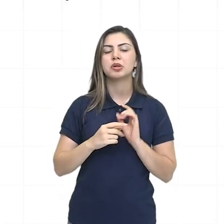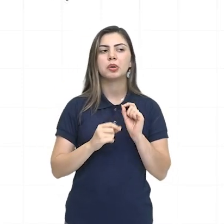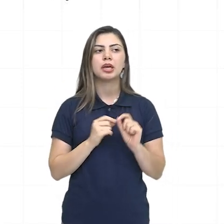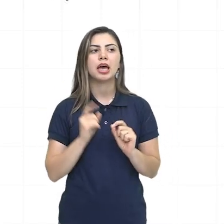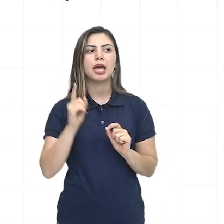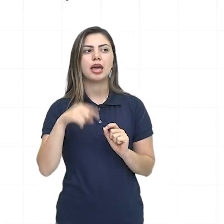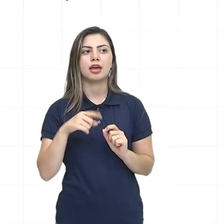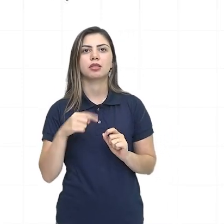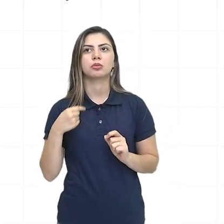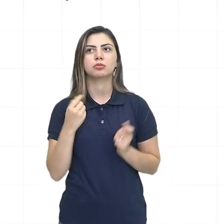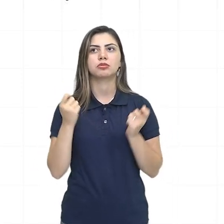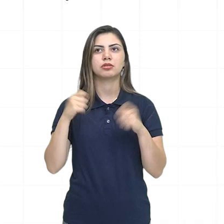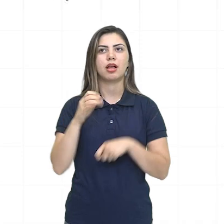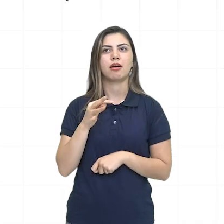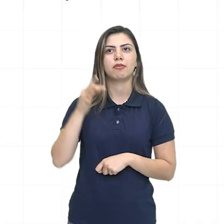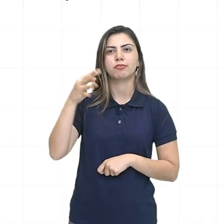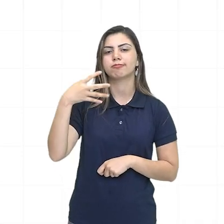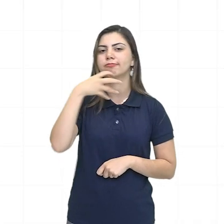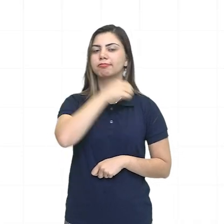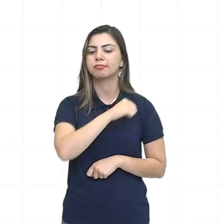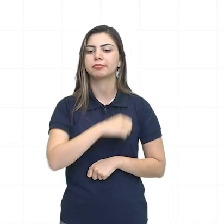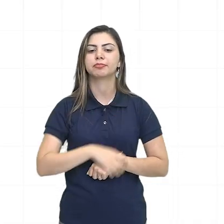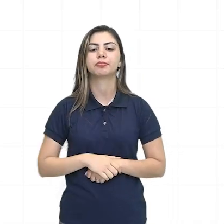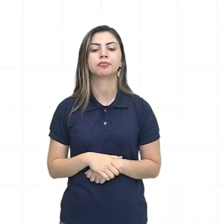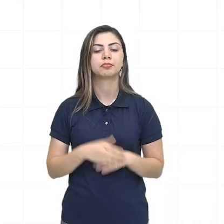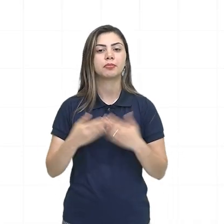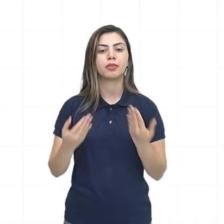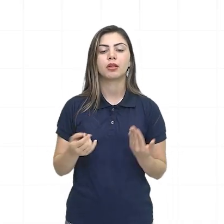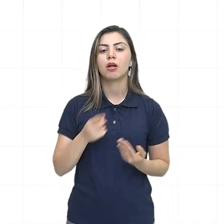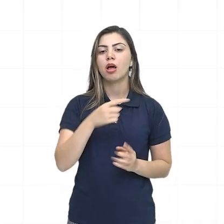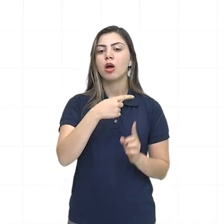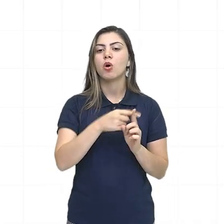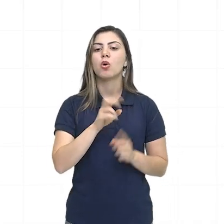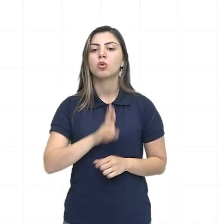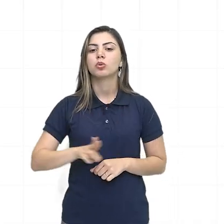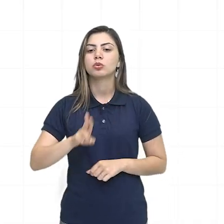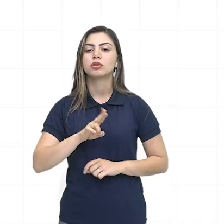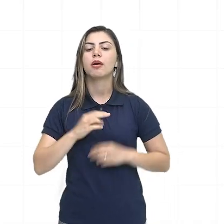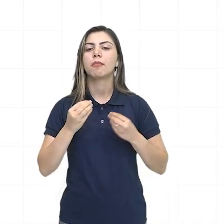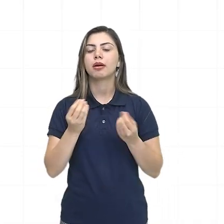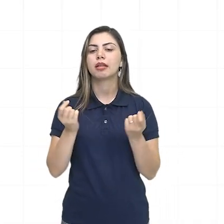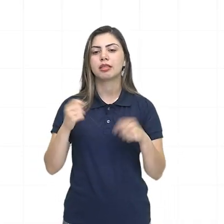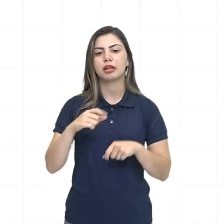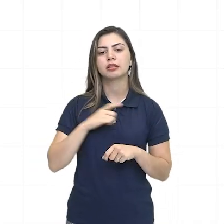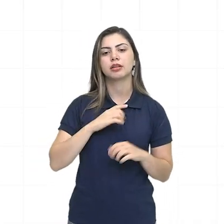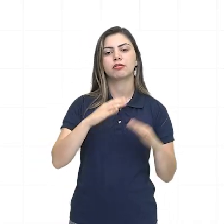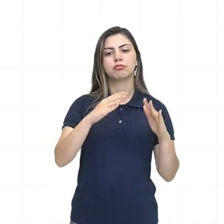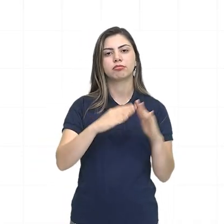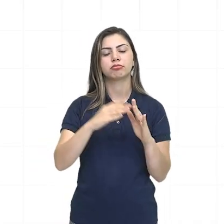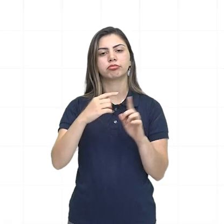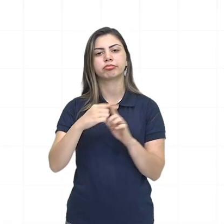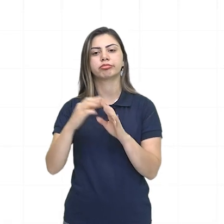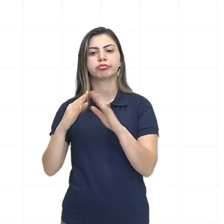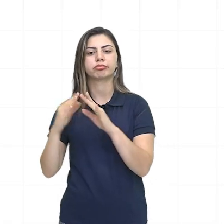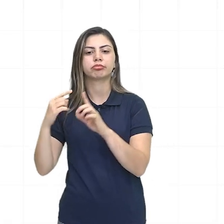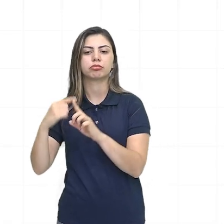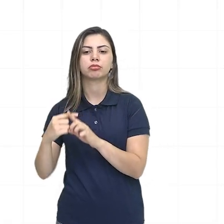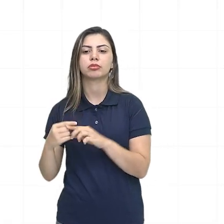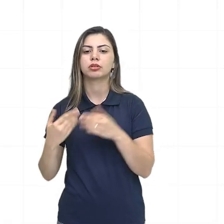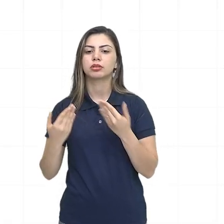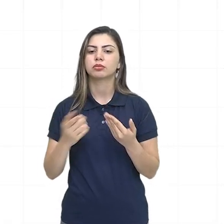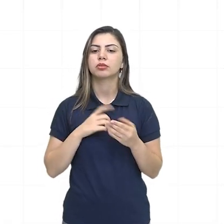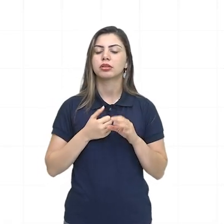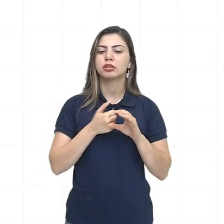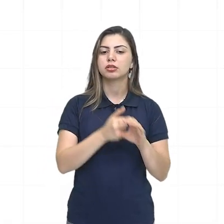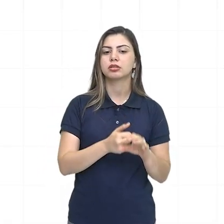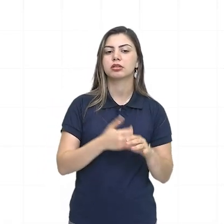seguidores de Cristo. A cruz é usada nas fachadas de muitos templos cristãos, sobre os